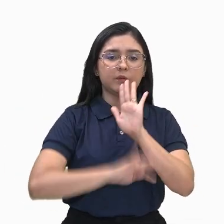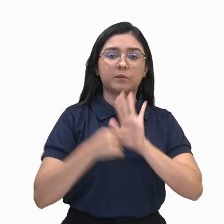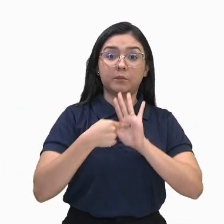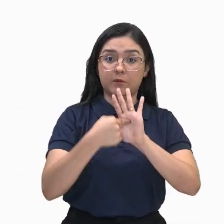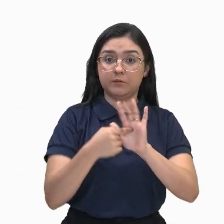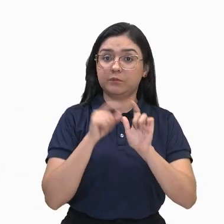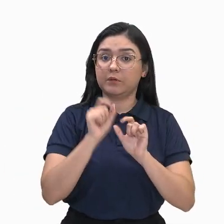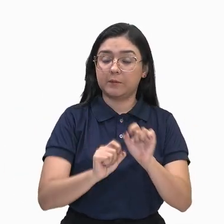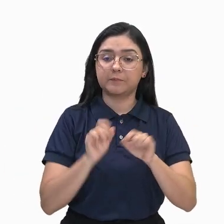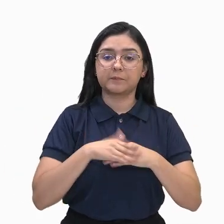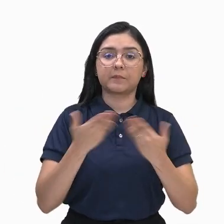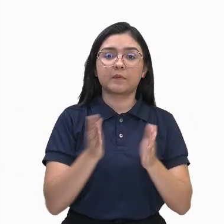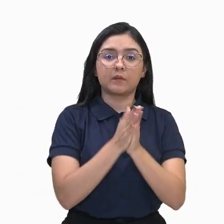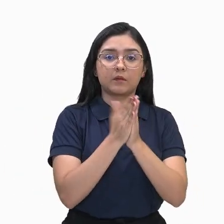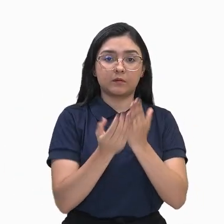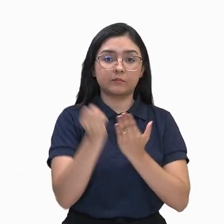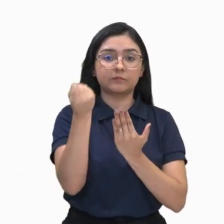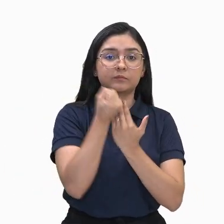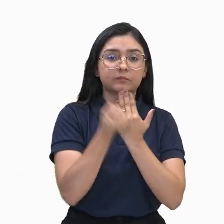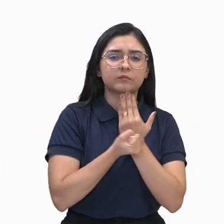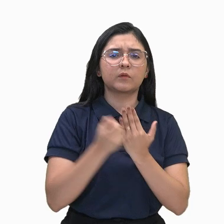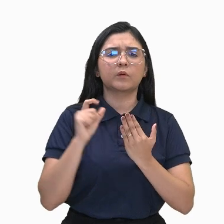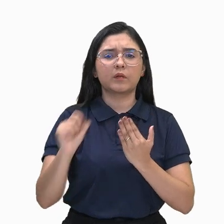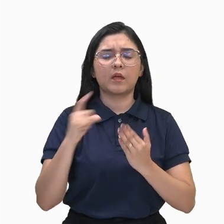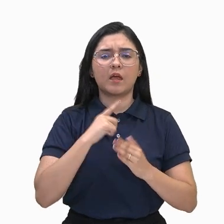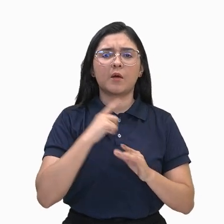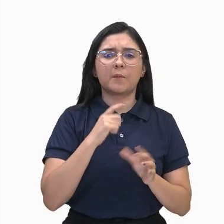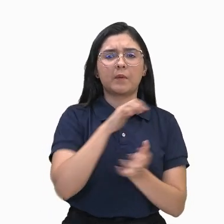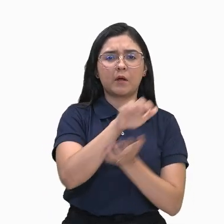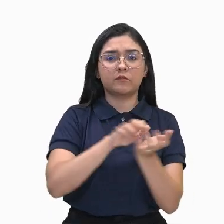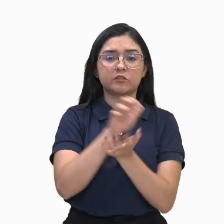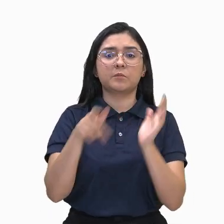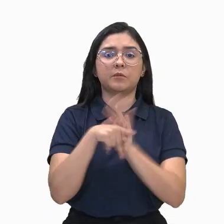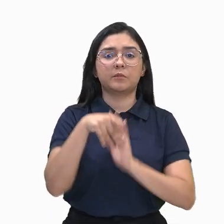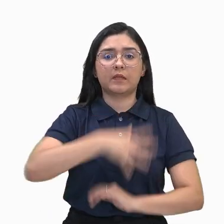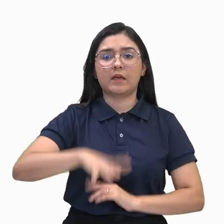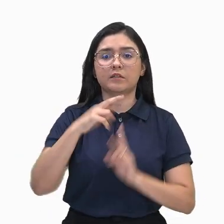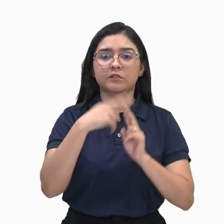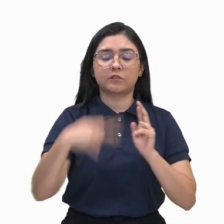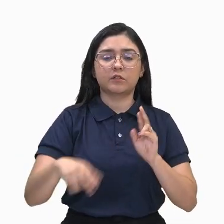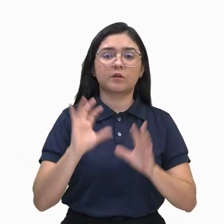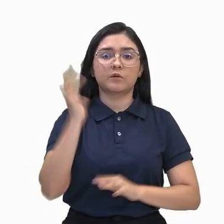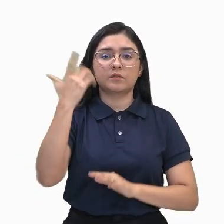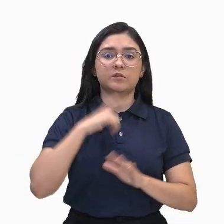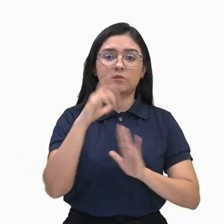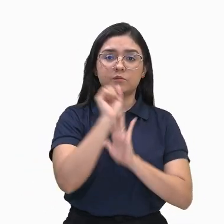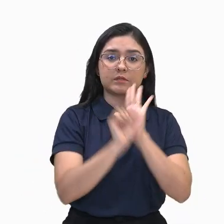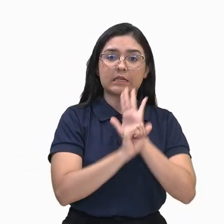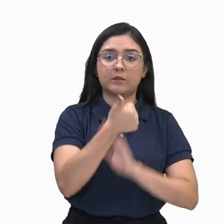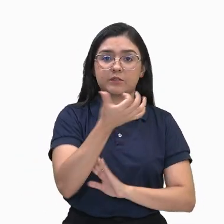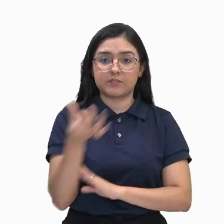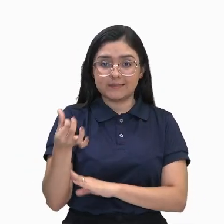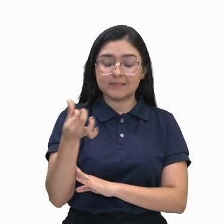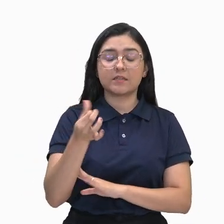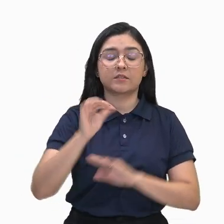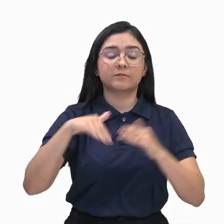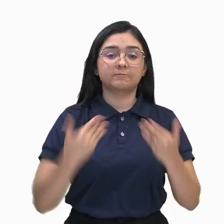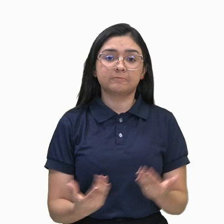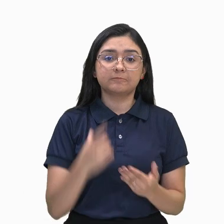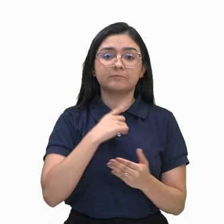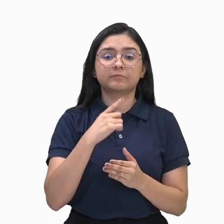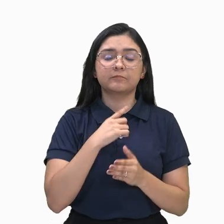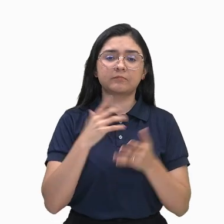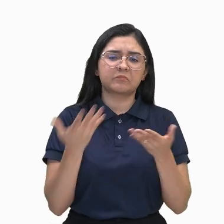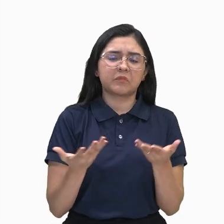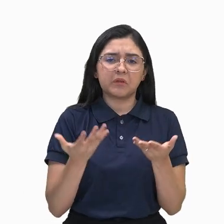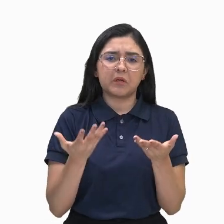seguinte: Reforma Protestante foi uma revolução religiosa ocorrida no século XVI, fomentada por